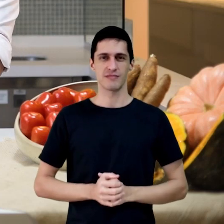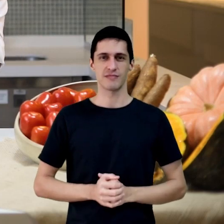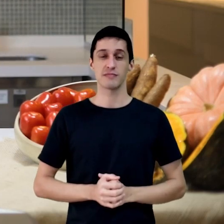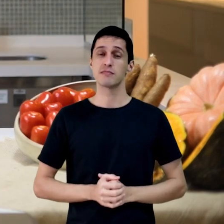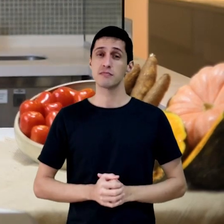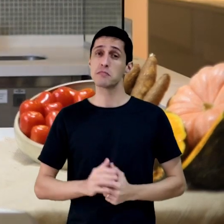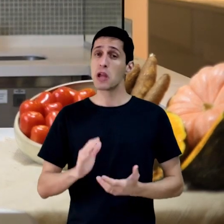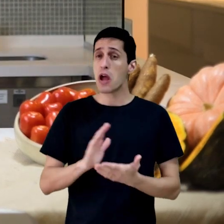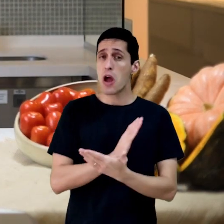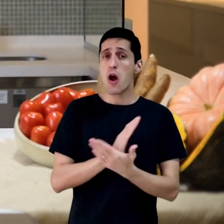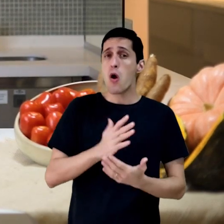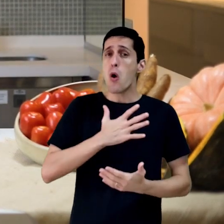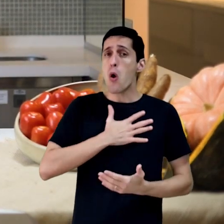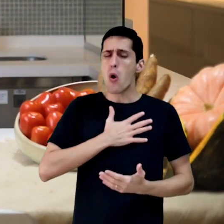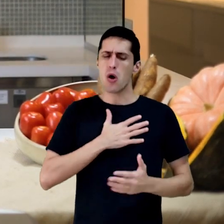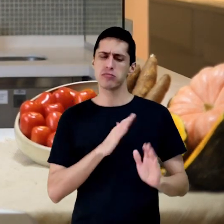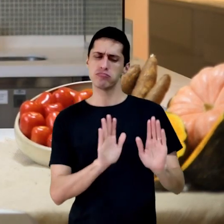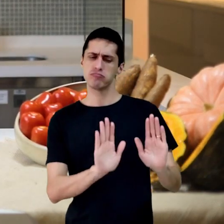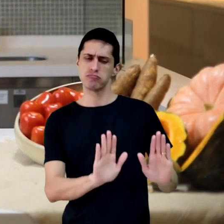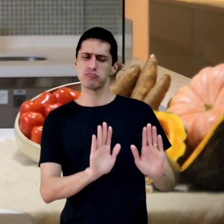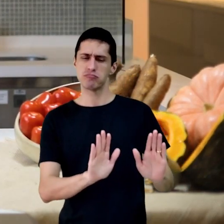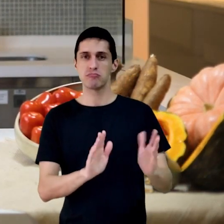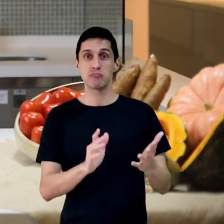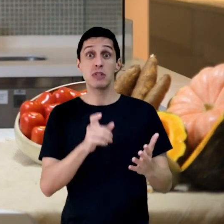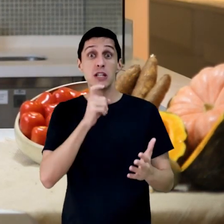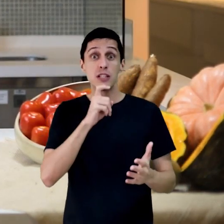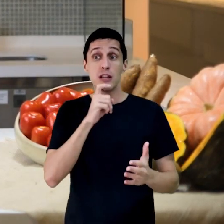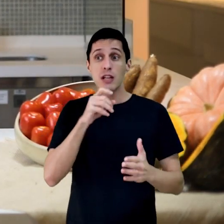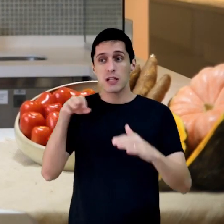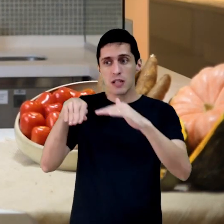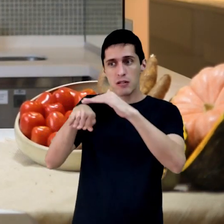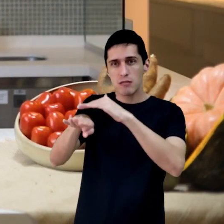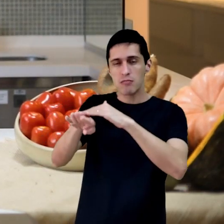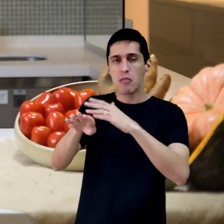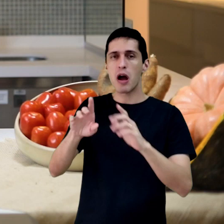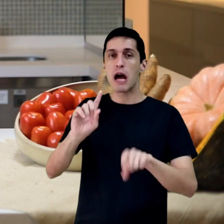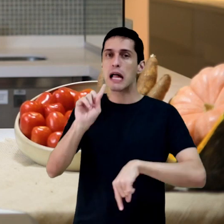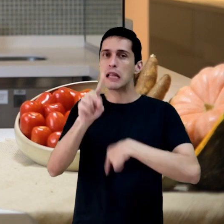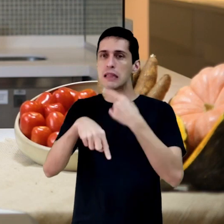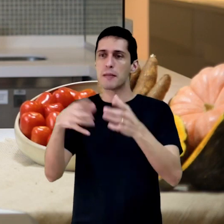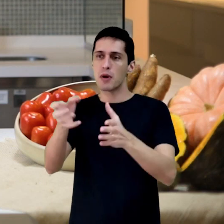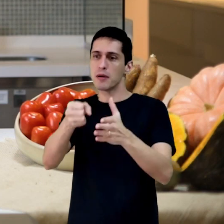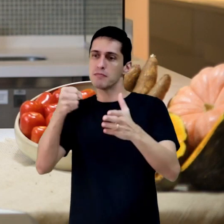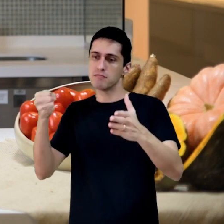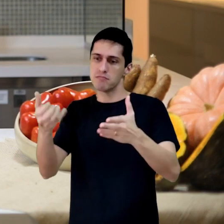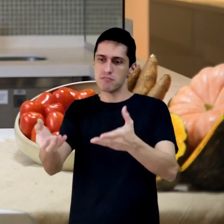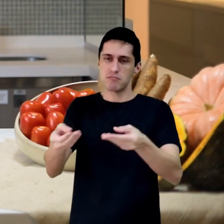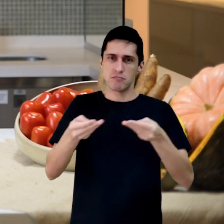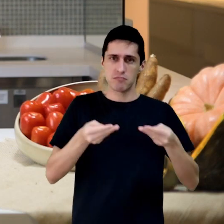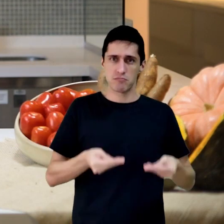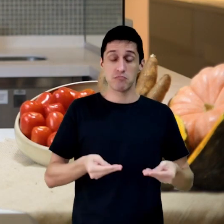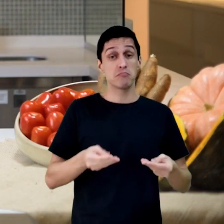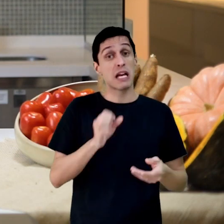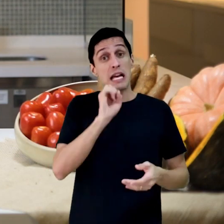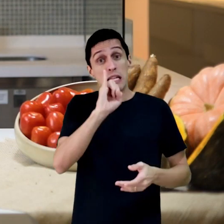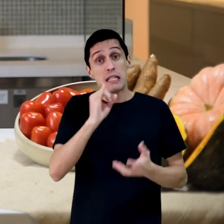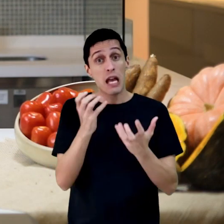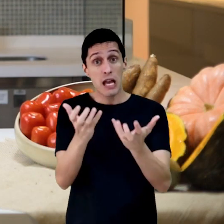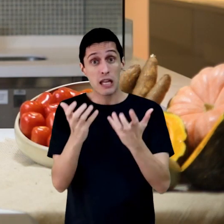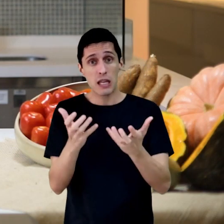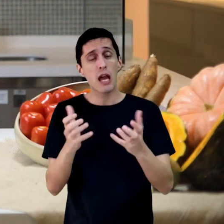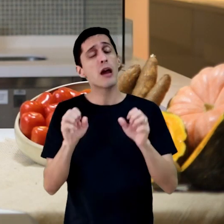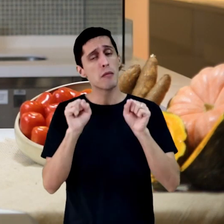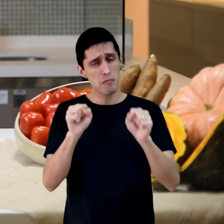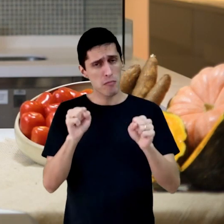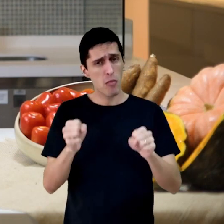Tem pessoas que gostam de deixar descansar um pouco ali na geladeira para depois utilizar. Se quiser, já pode fazer